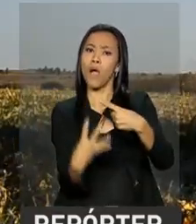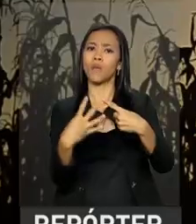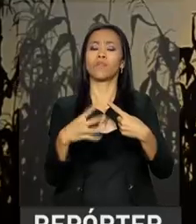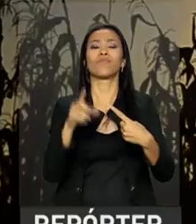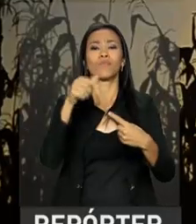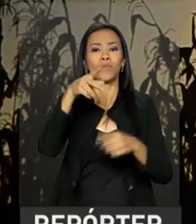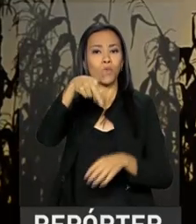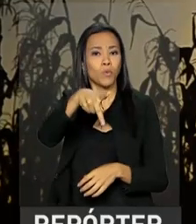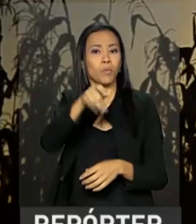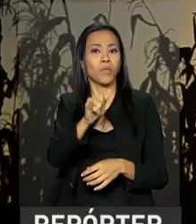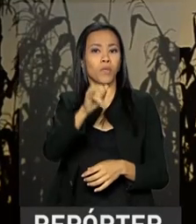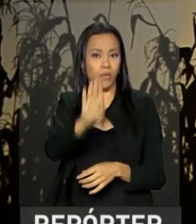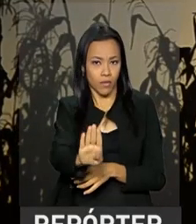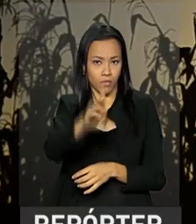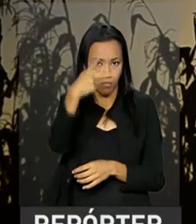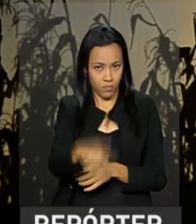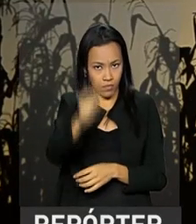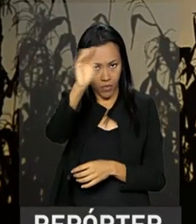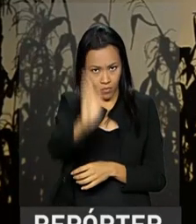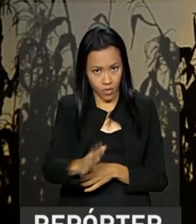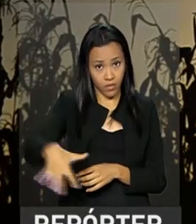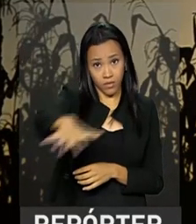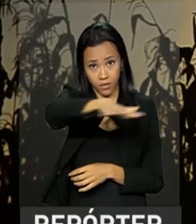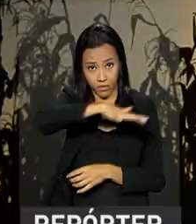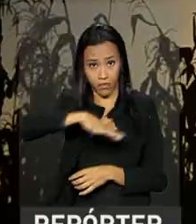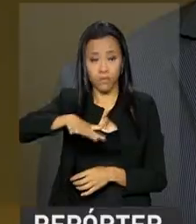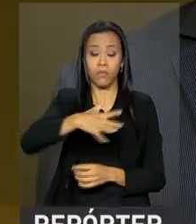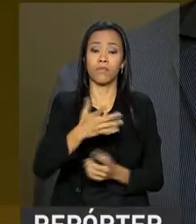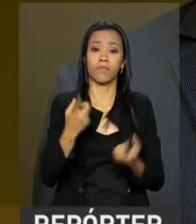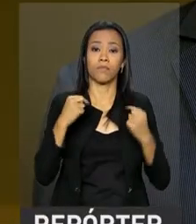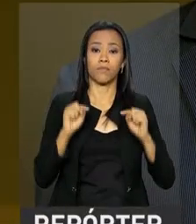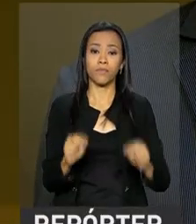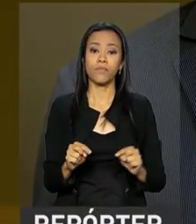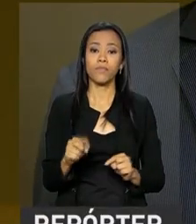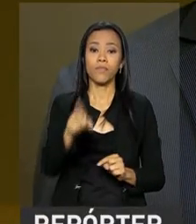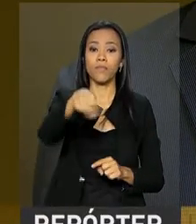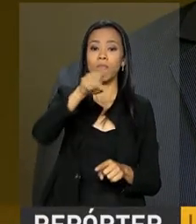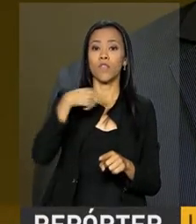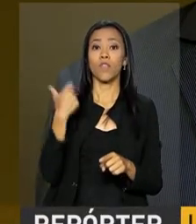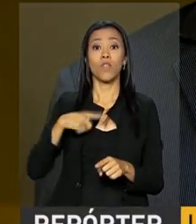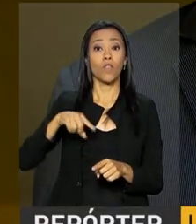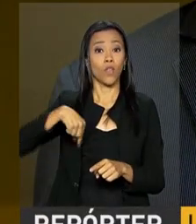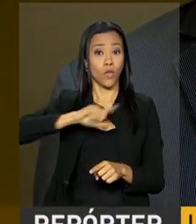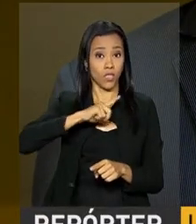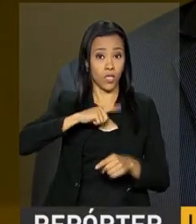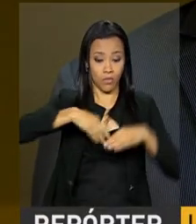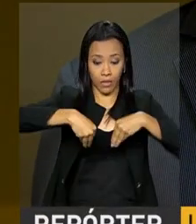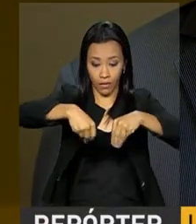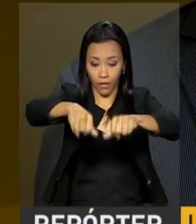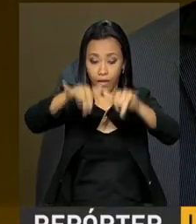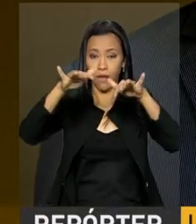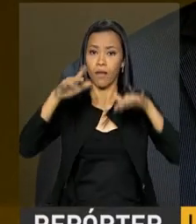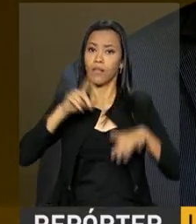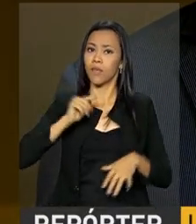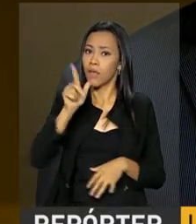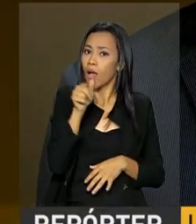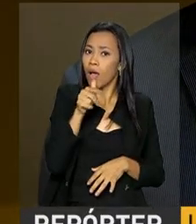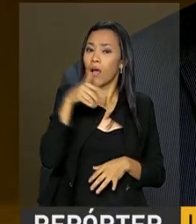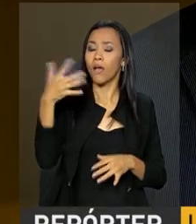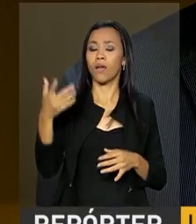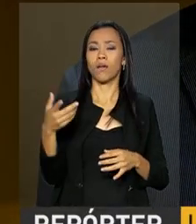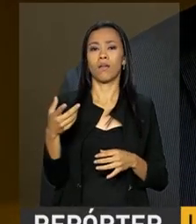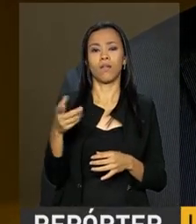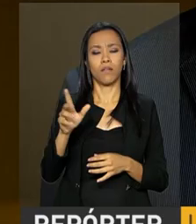brasileiro conjunto de riquezas produzidas pelo país nós temos solo nós temos água mas de longe